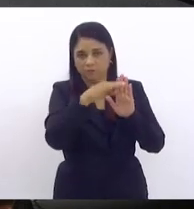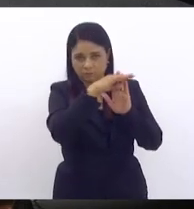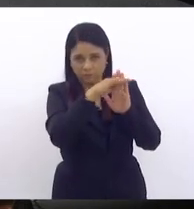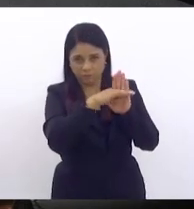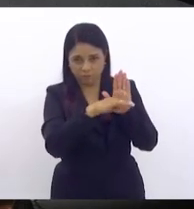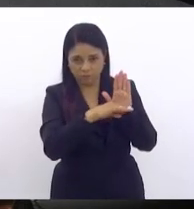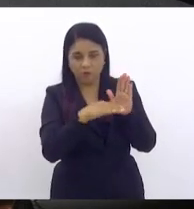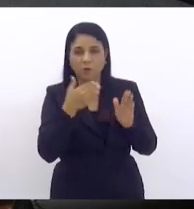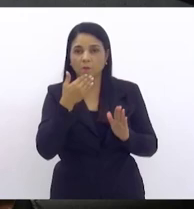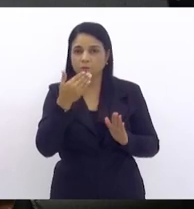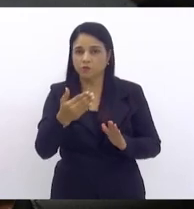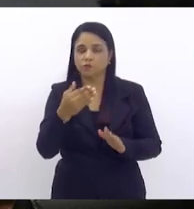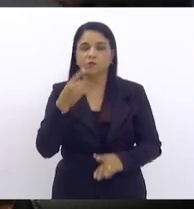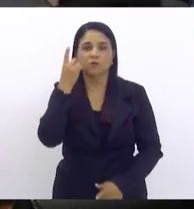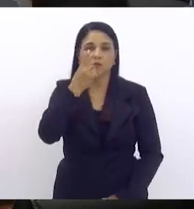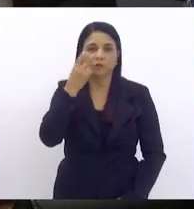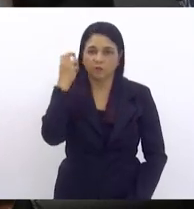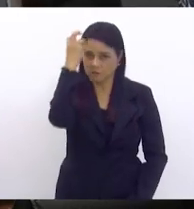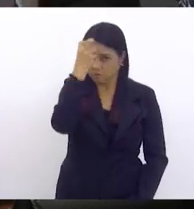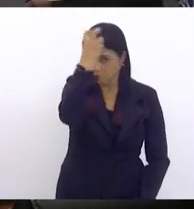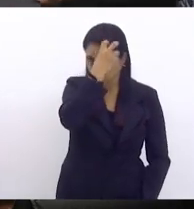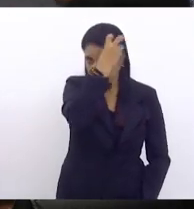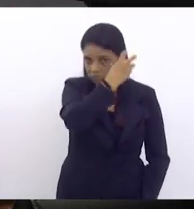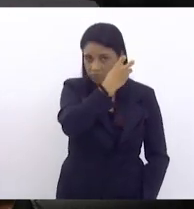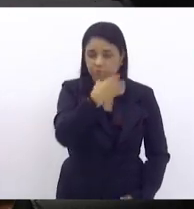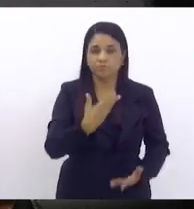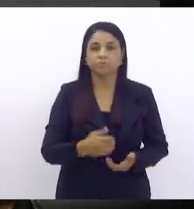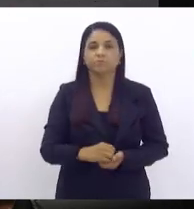pauta a pedido da autora.